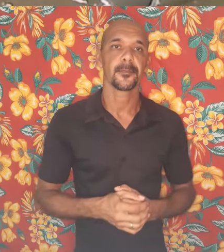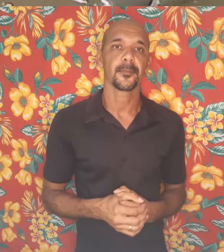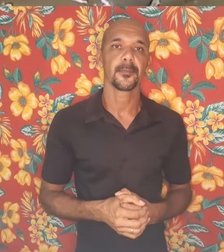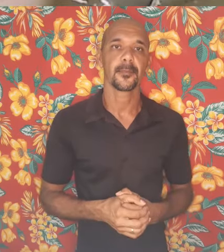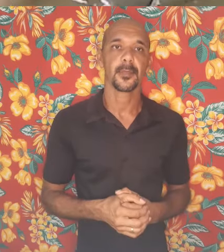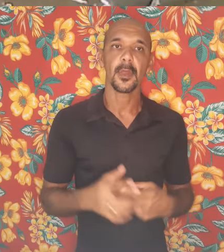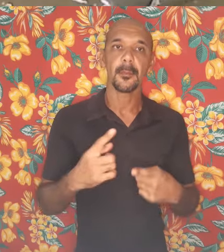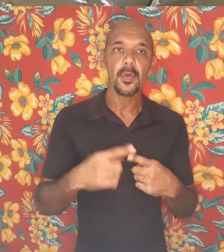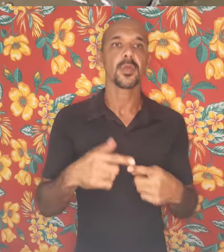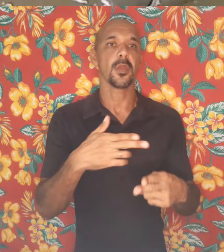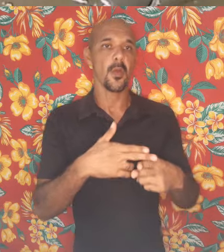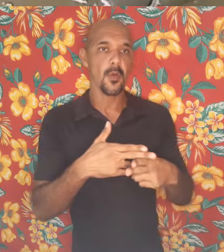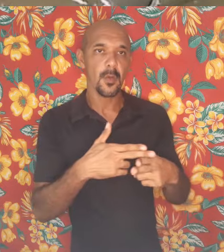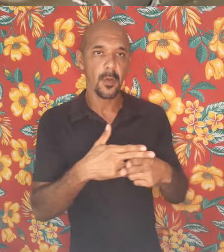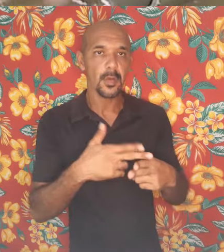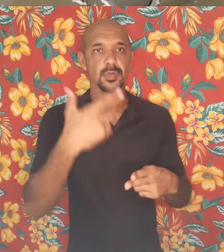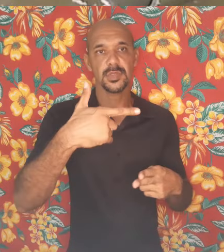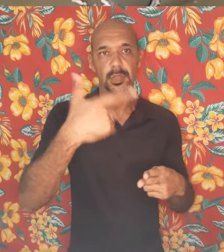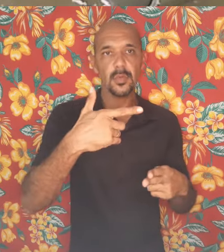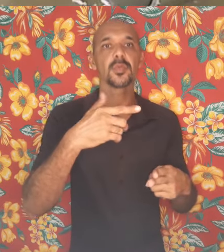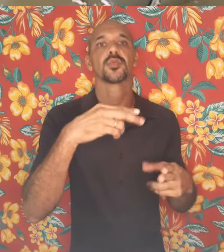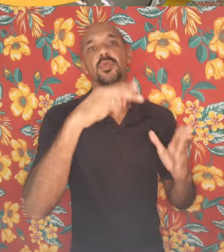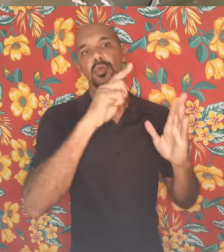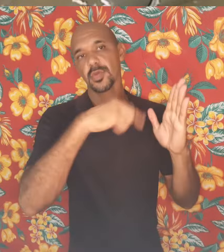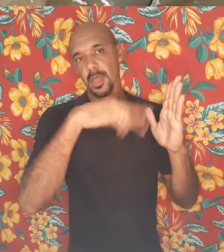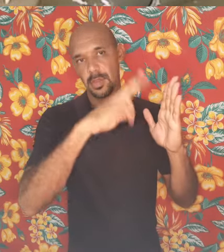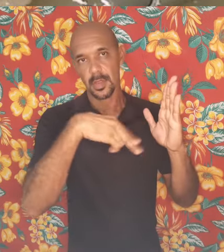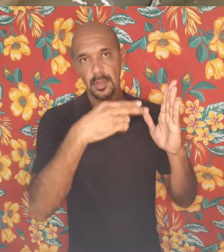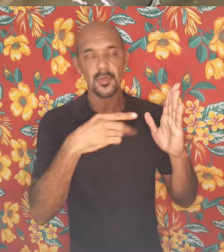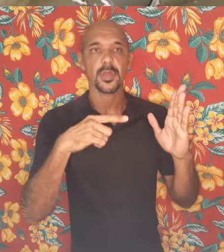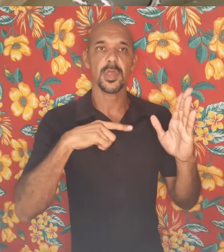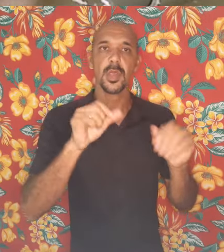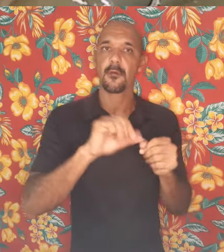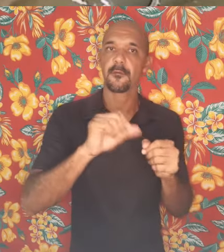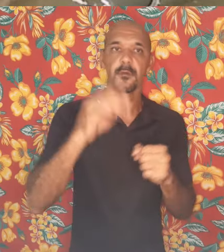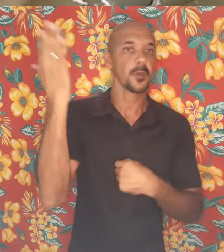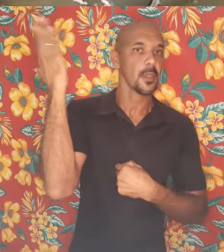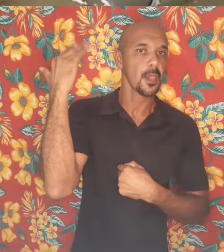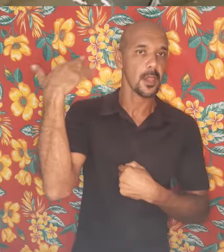eu vou cortar aqui seguindo o desenho que eu já fiz, tá?